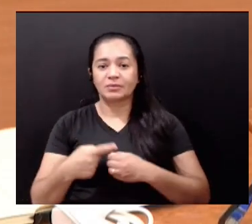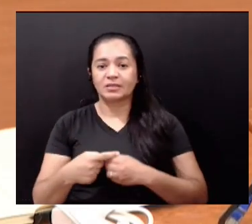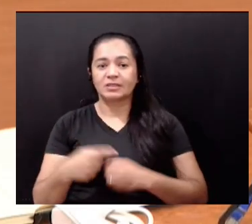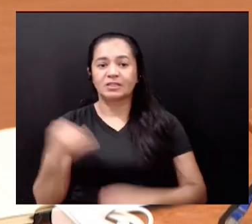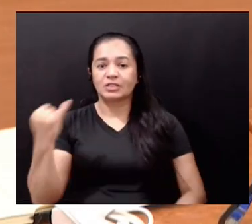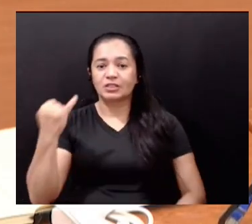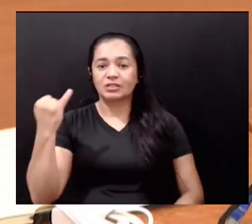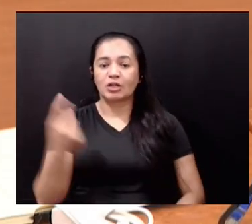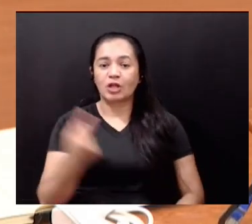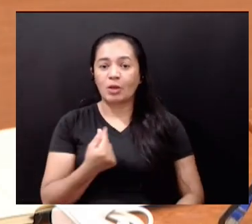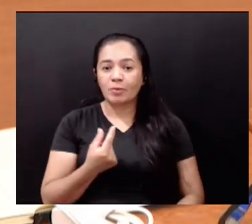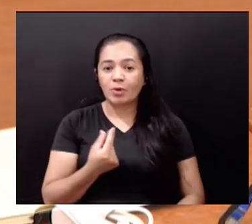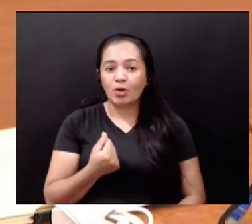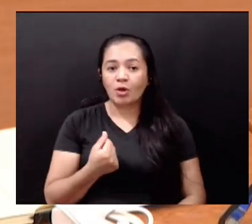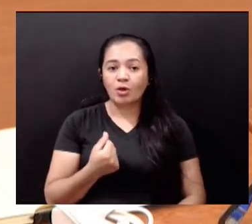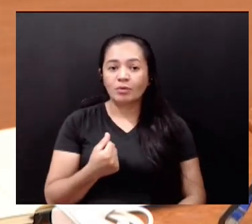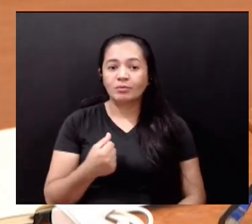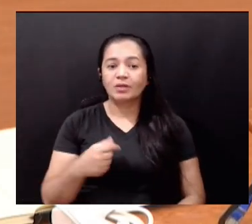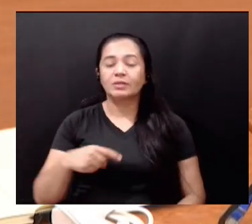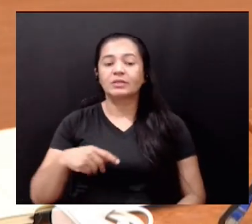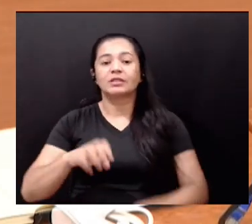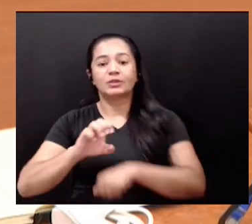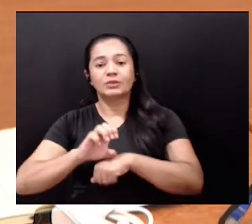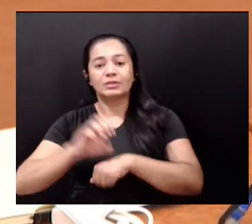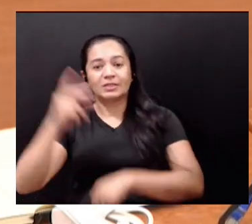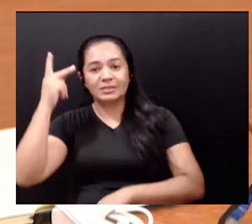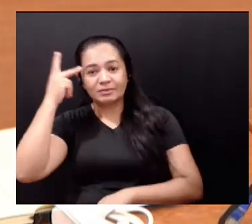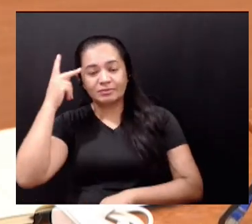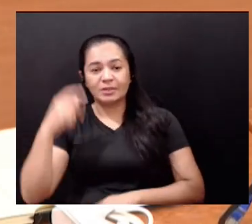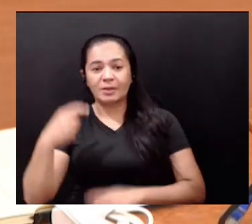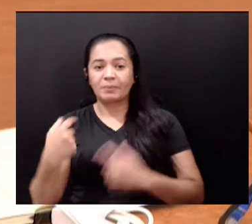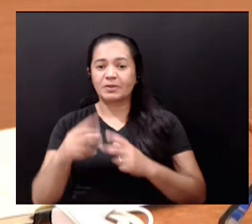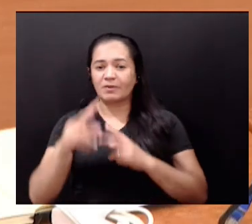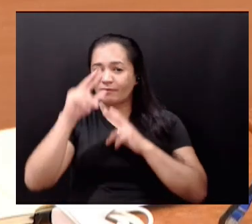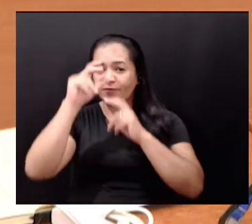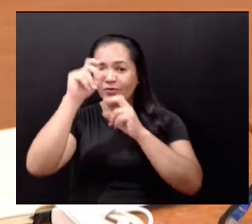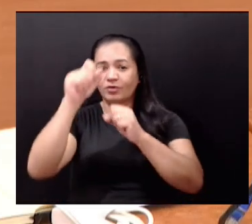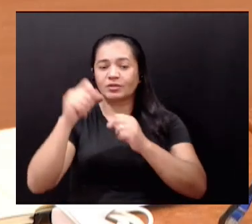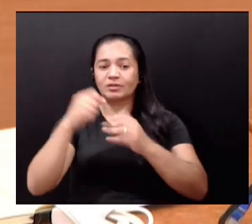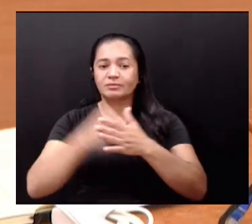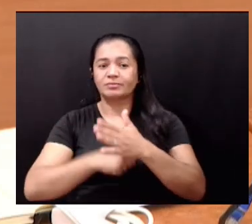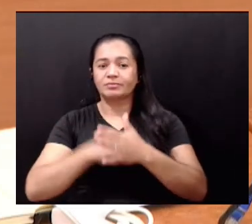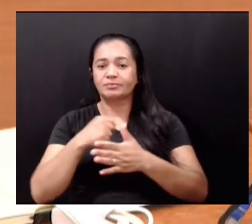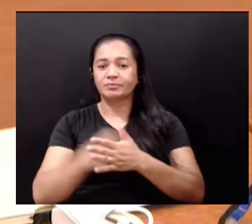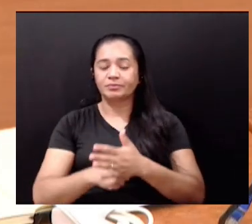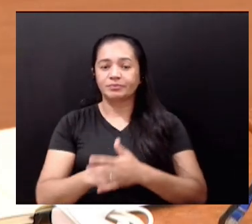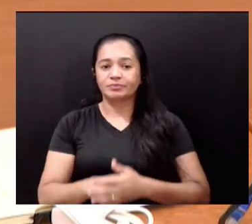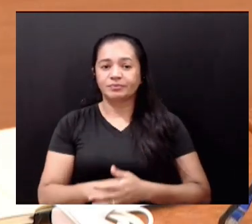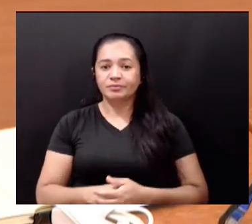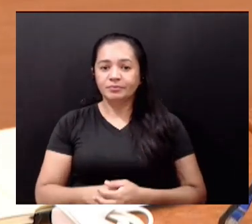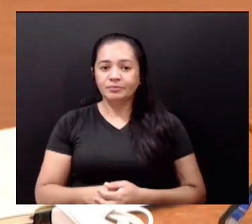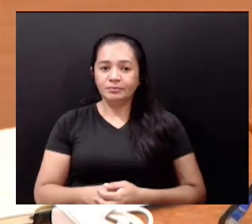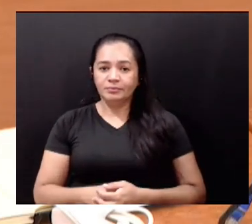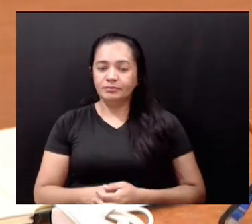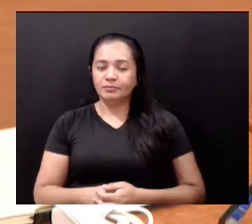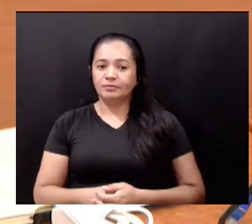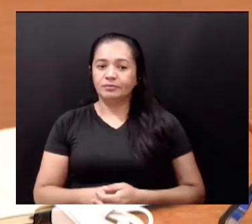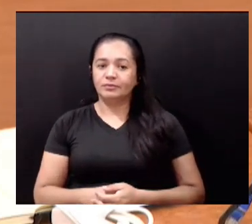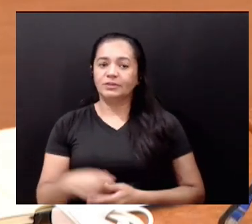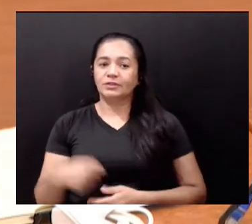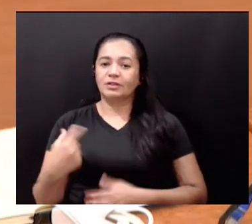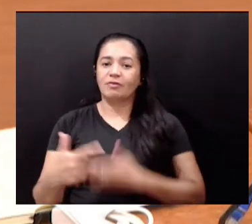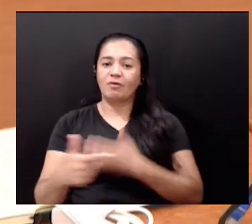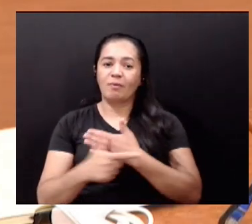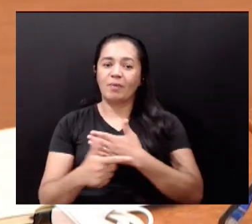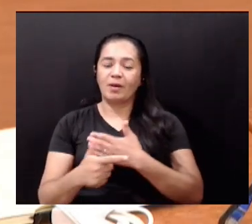historicamente no estado de São Paulo, nós precisamos fortalecer essa luta, e a frente vai cumprir esse papel de trazer a sociedade